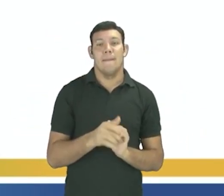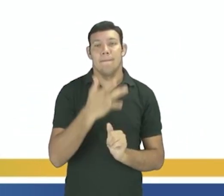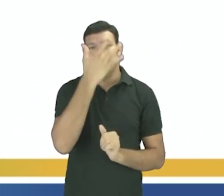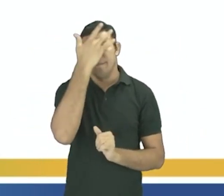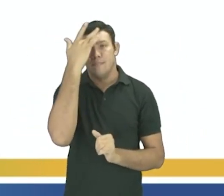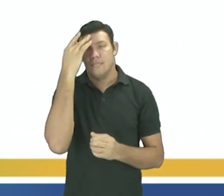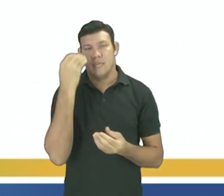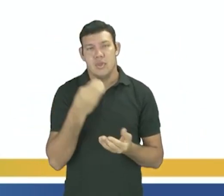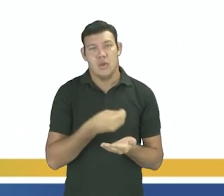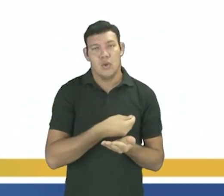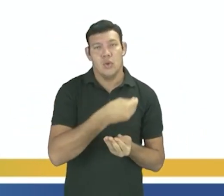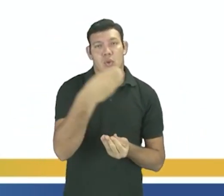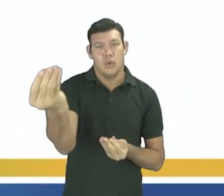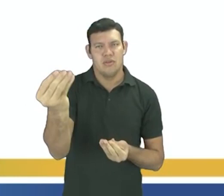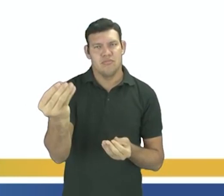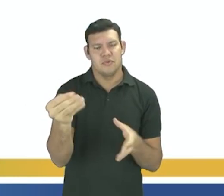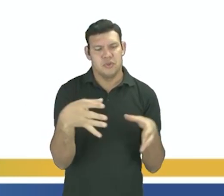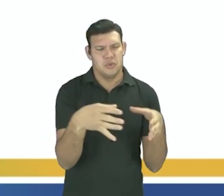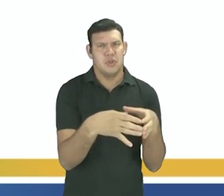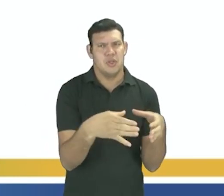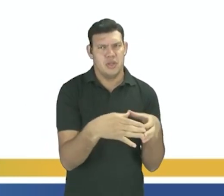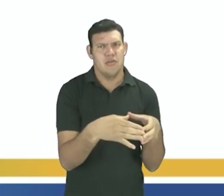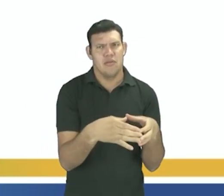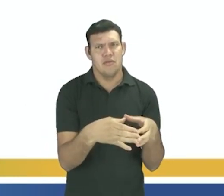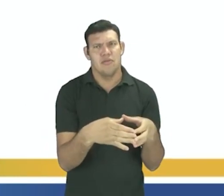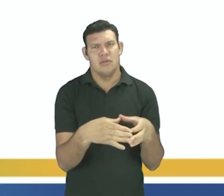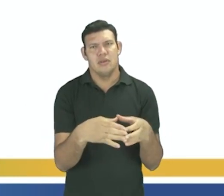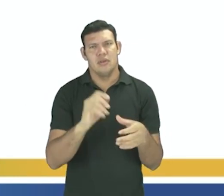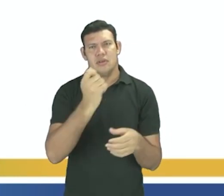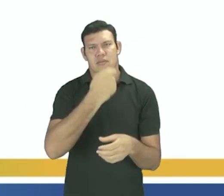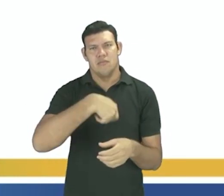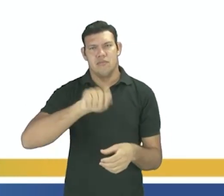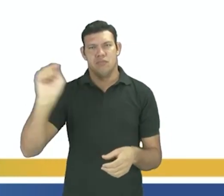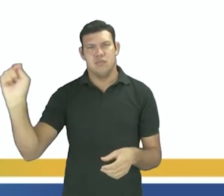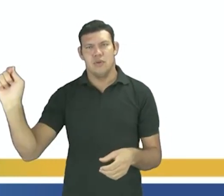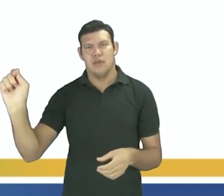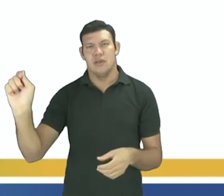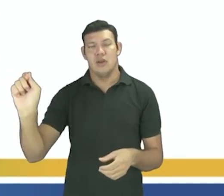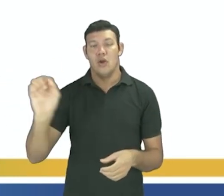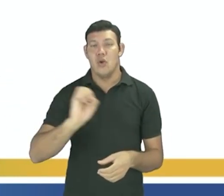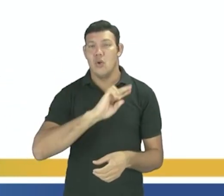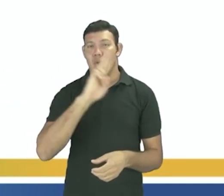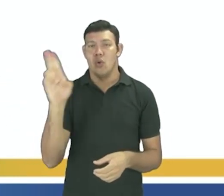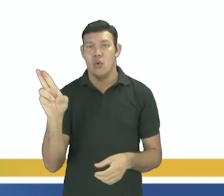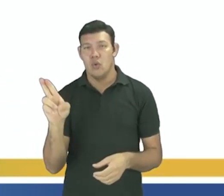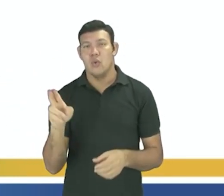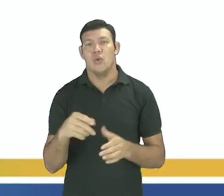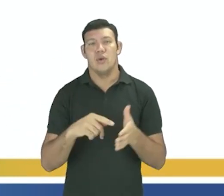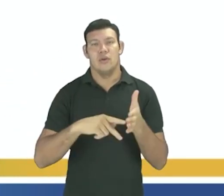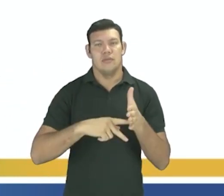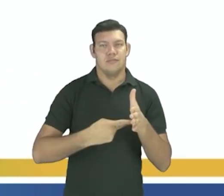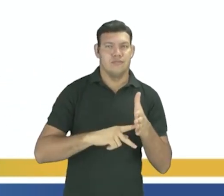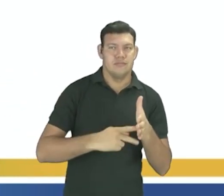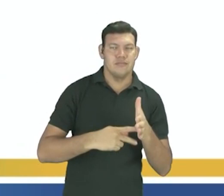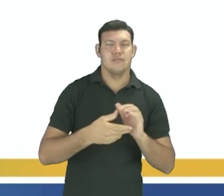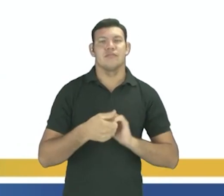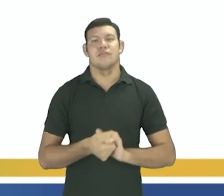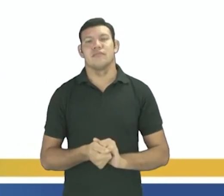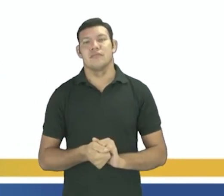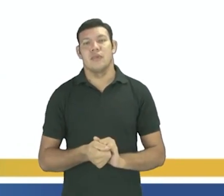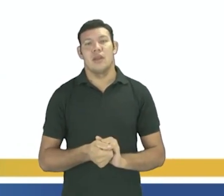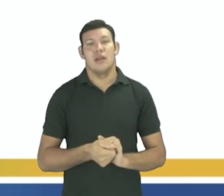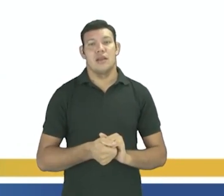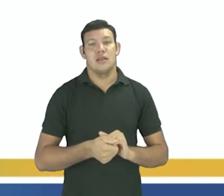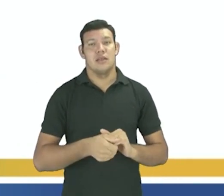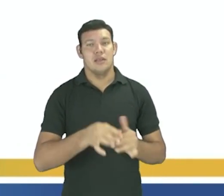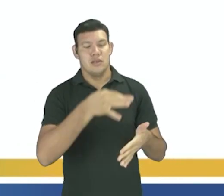carta, a comunidade, a associação, instituição. Possui uma introdução, tá? Que é um texto dissertativo, que tem